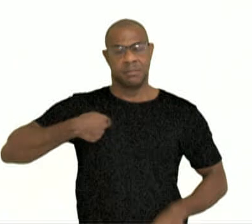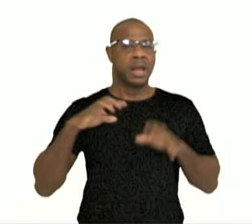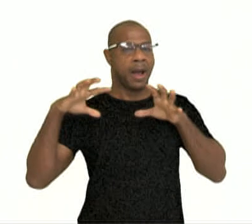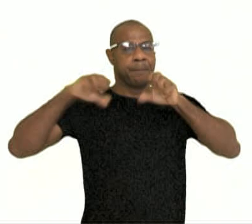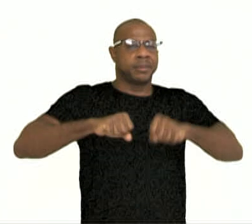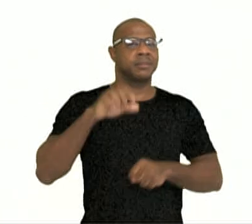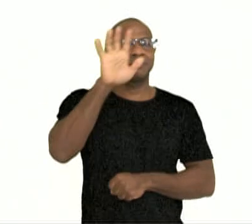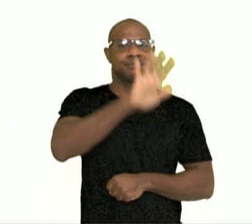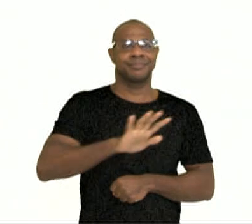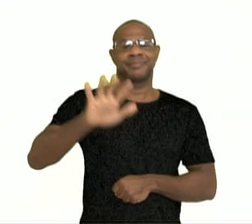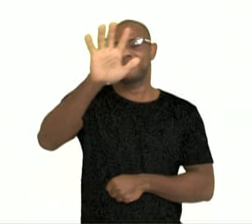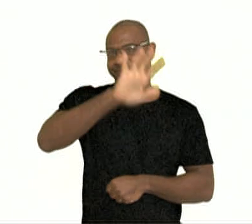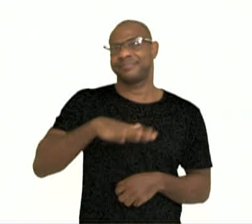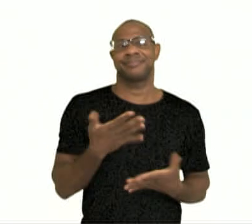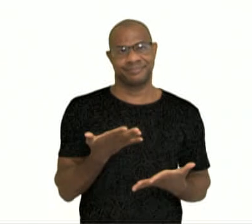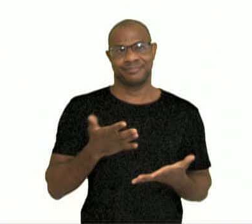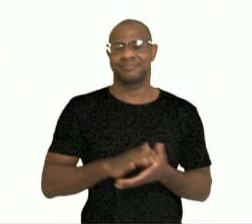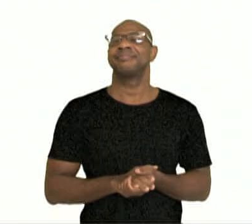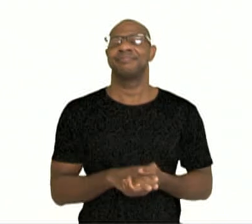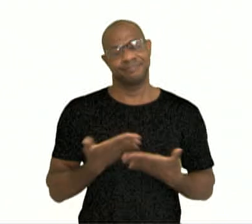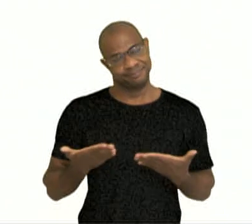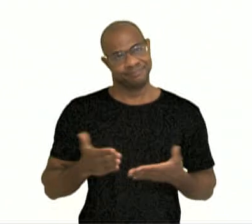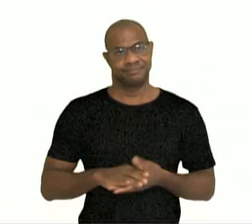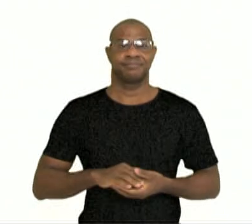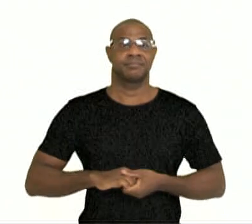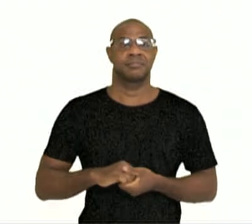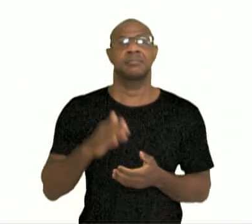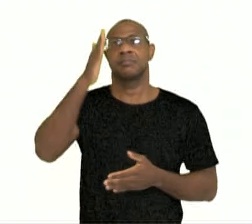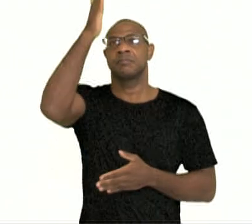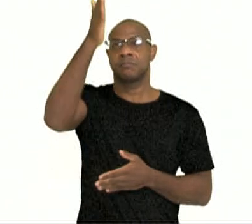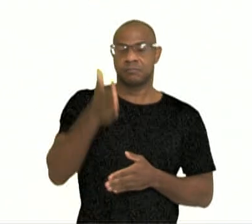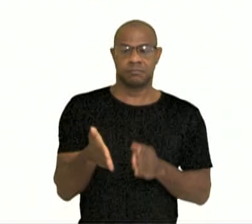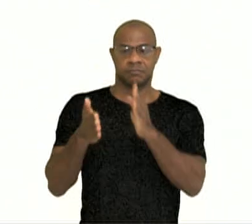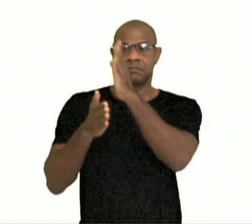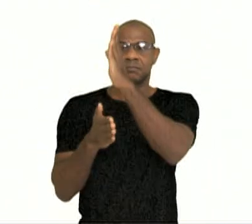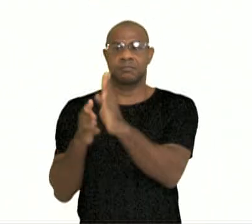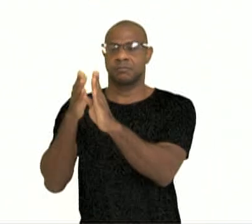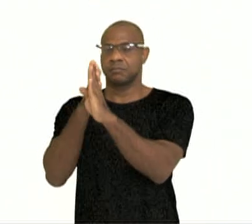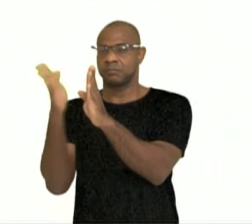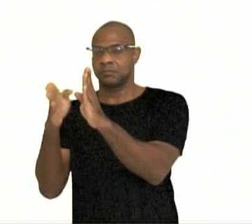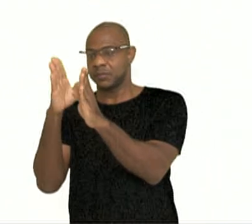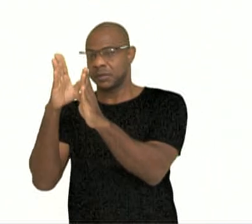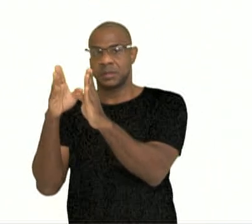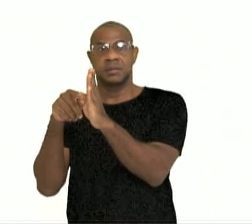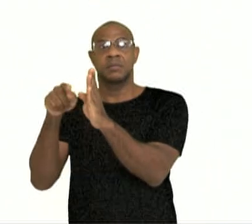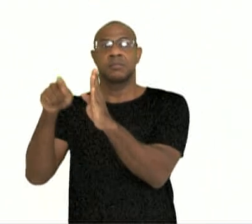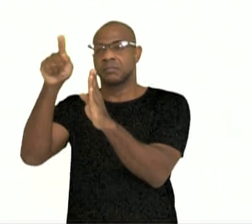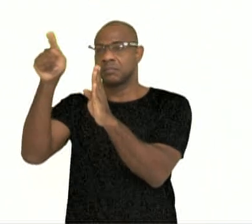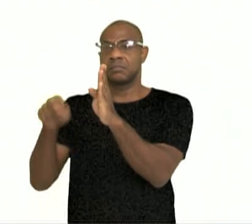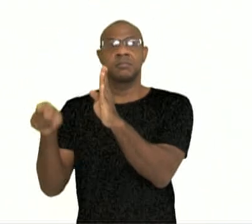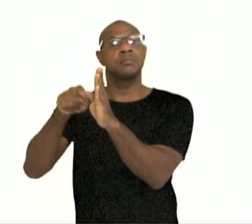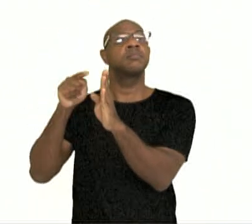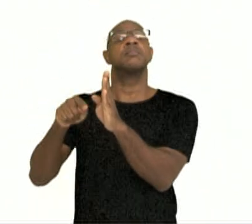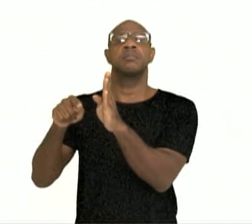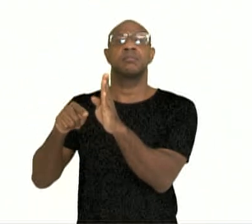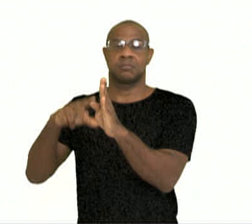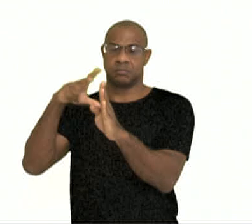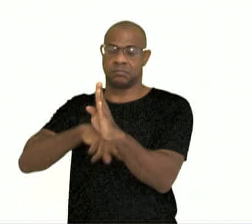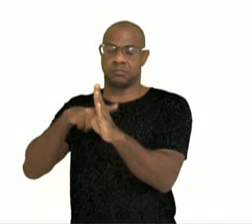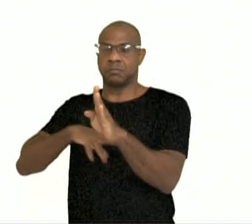terras espanholas, de domínio espanhol. E a parte em amarelo aqui eram as terras pertencentes